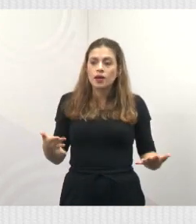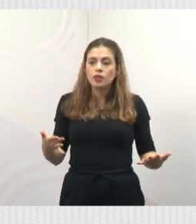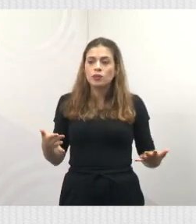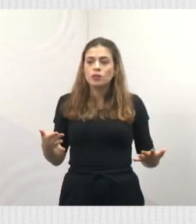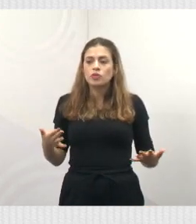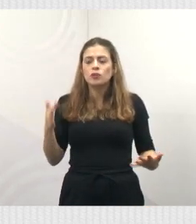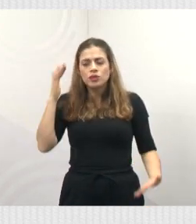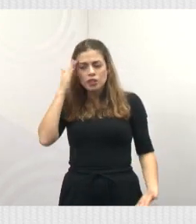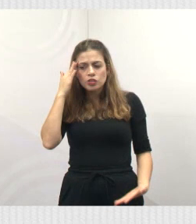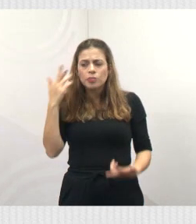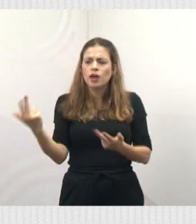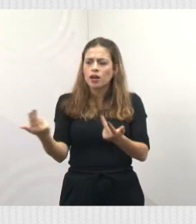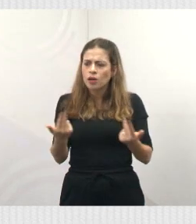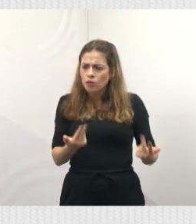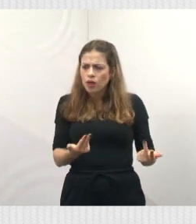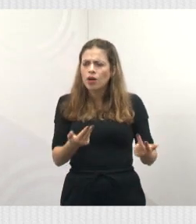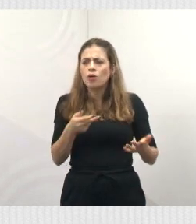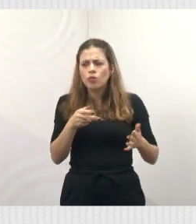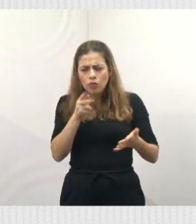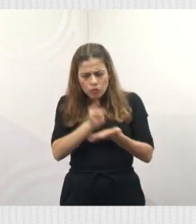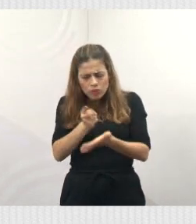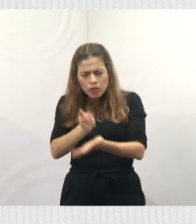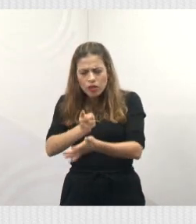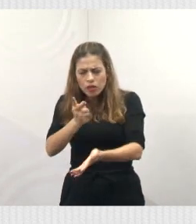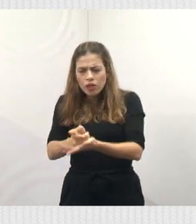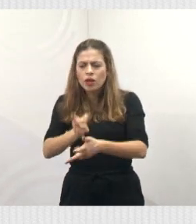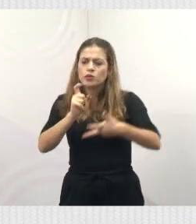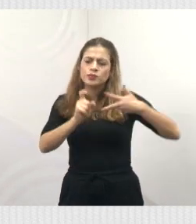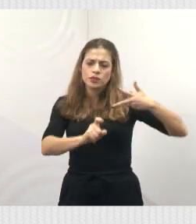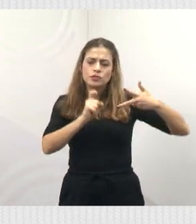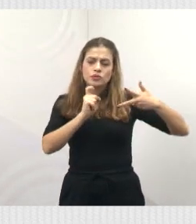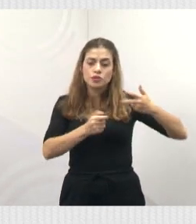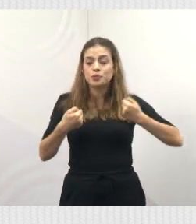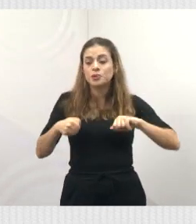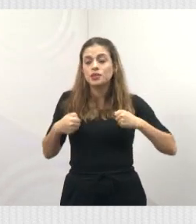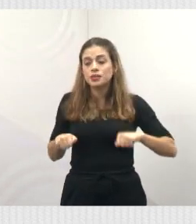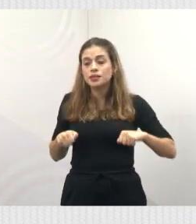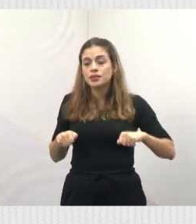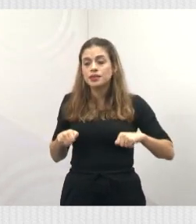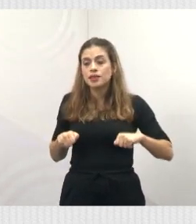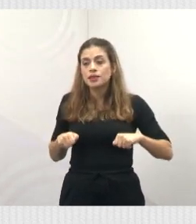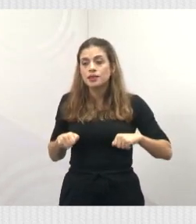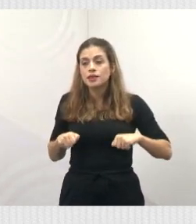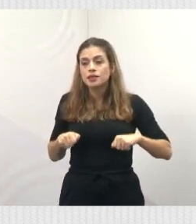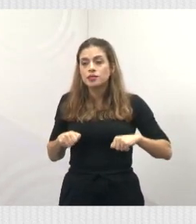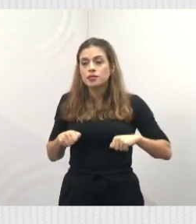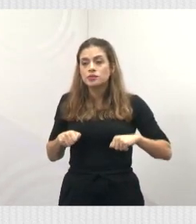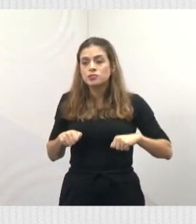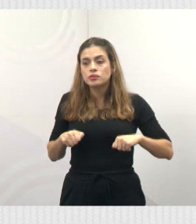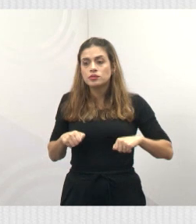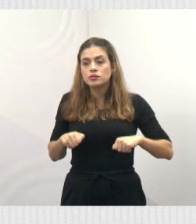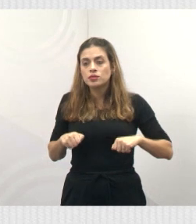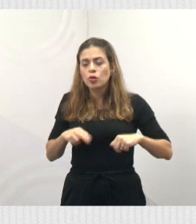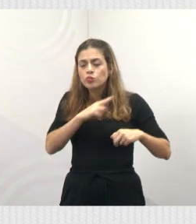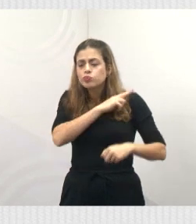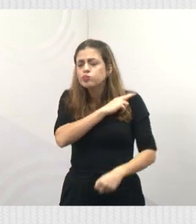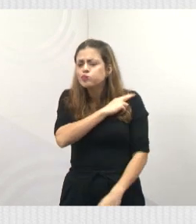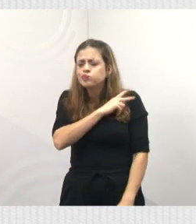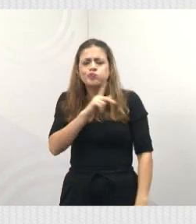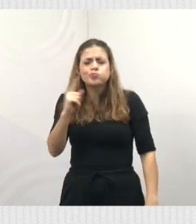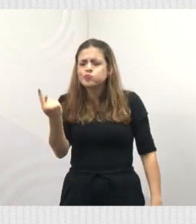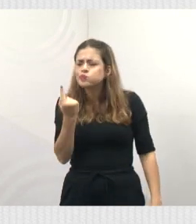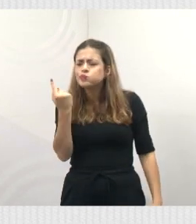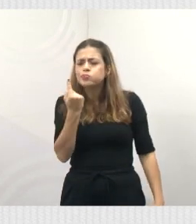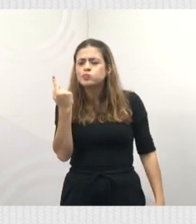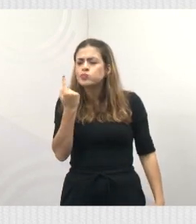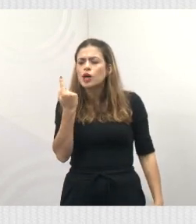esse entendimento, precisamos manter, de que o Executivo precisa de comando, único,